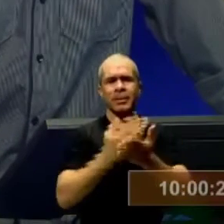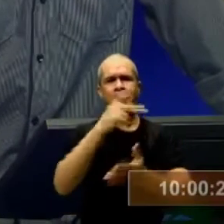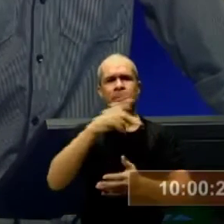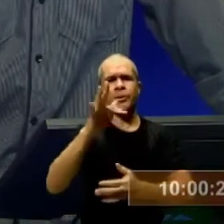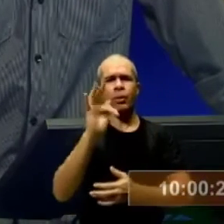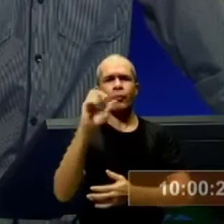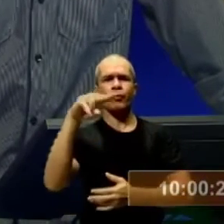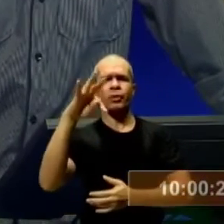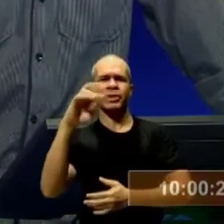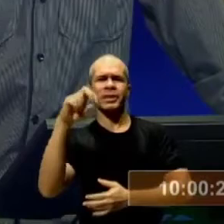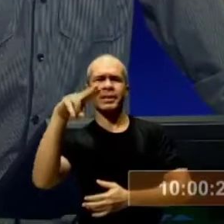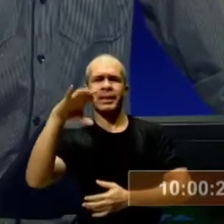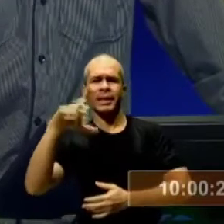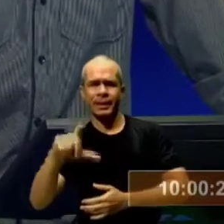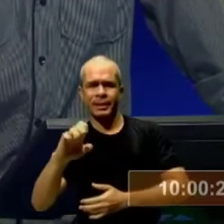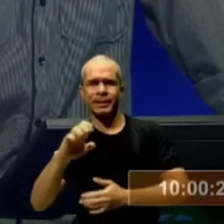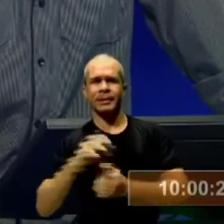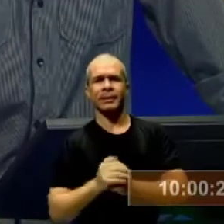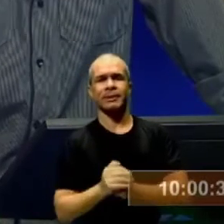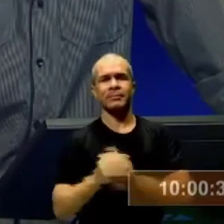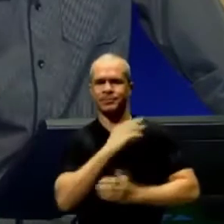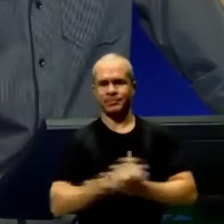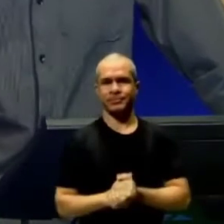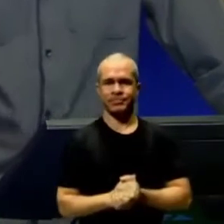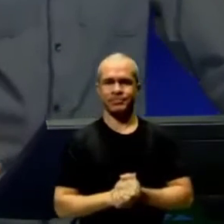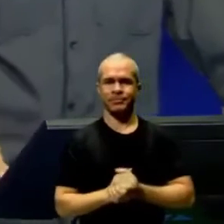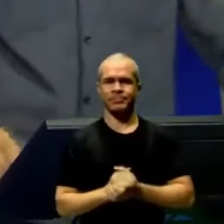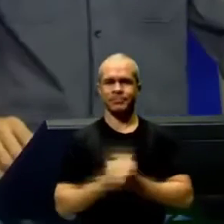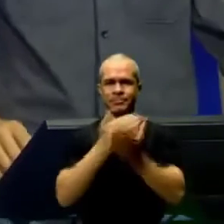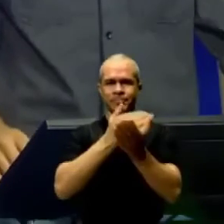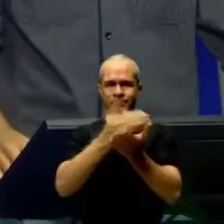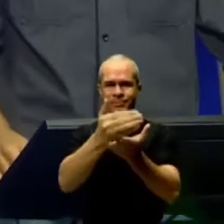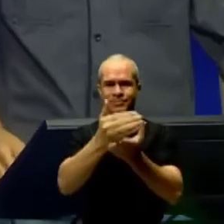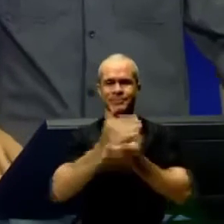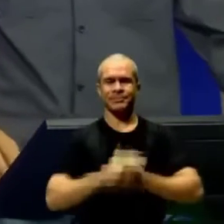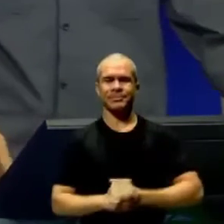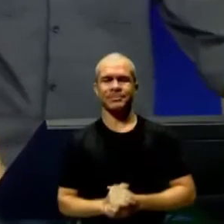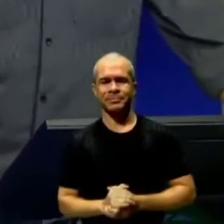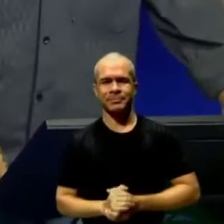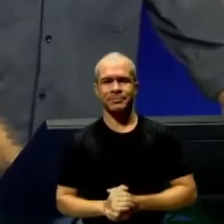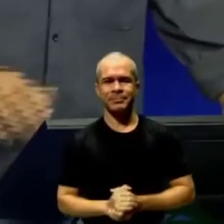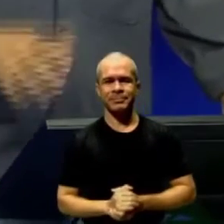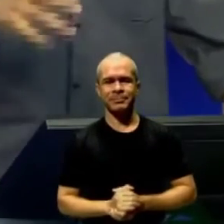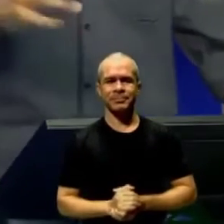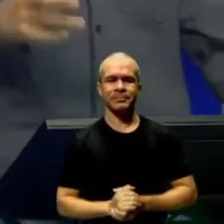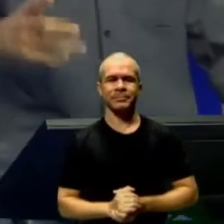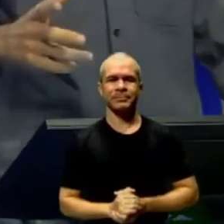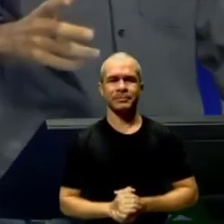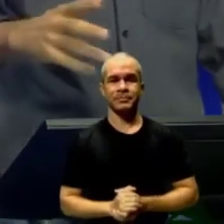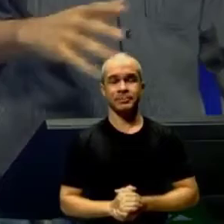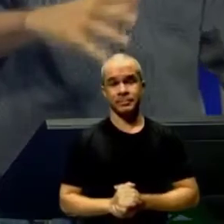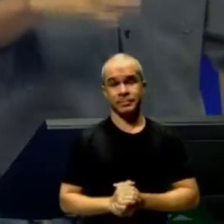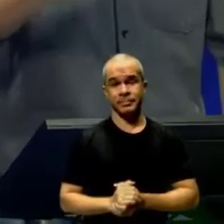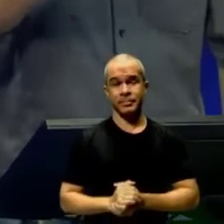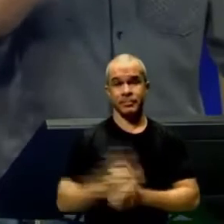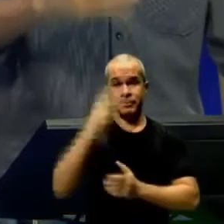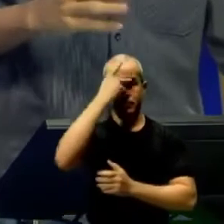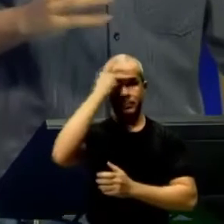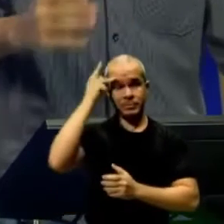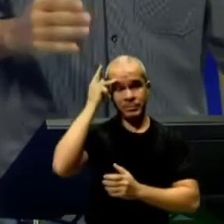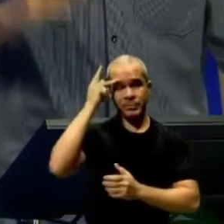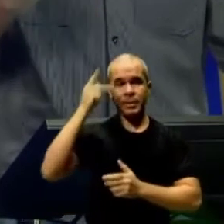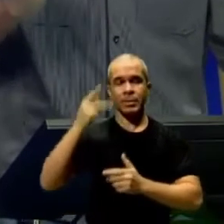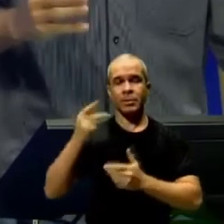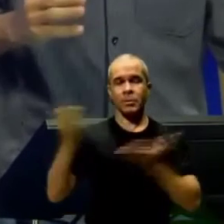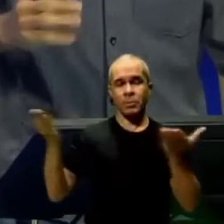nosso tema de hoje é sobre associação de resistores. Então, olha só, galerinha, lá quando você trabalha, a nossa